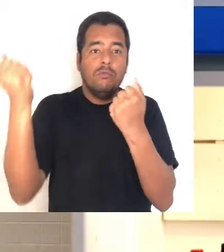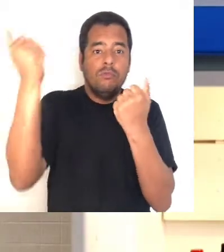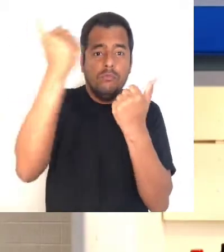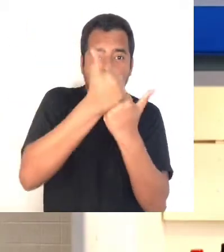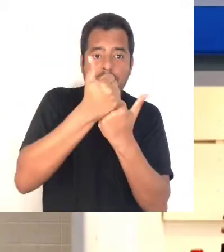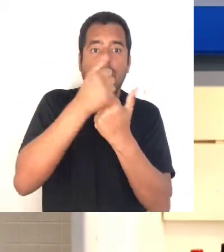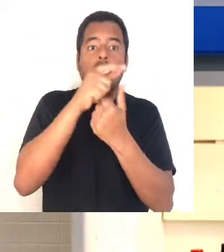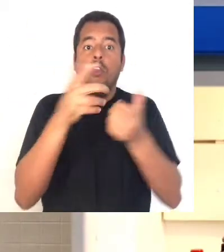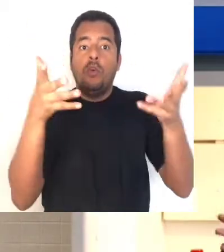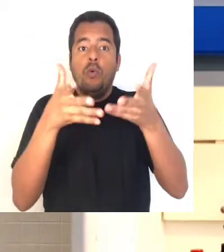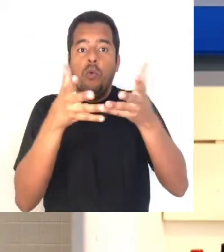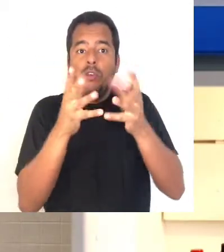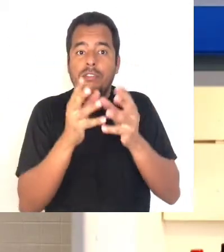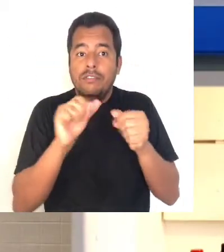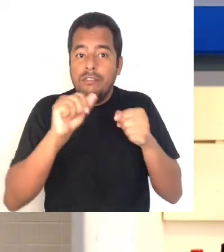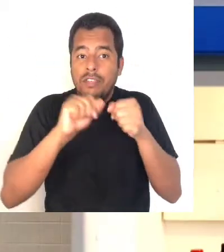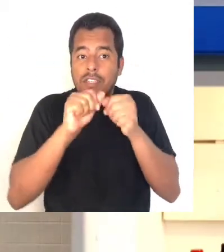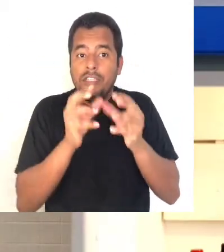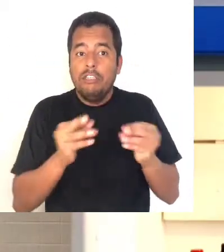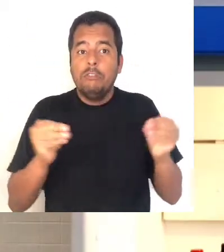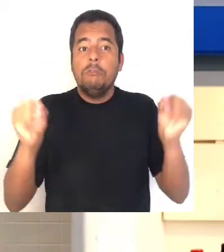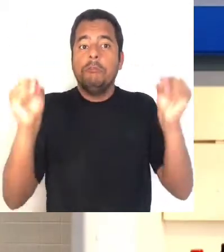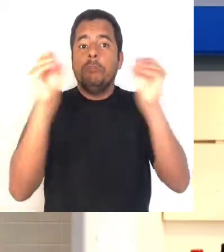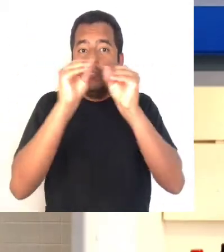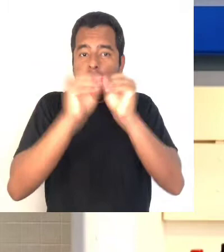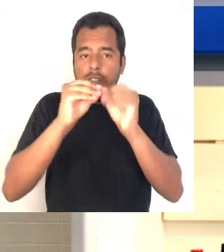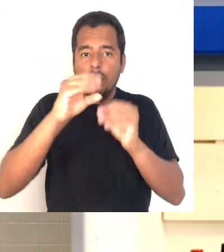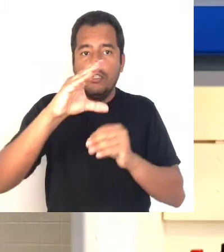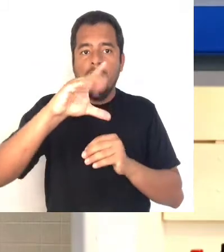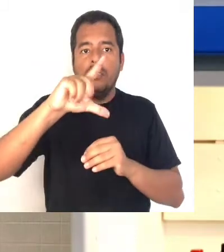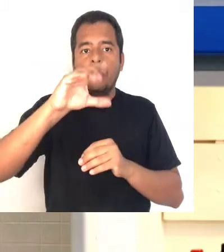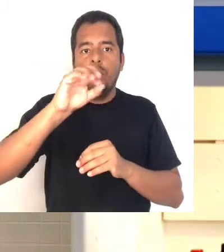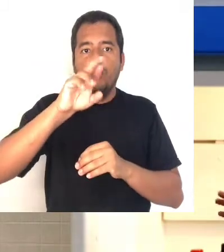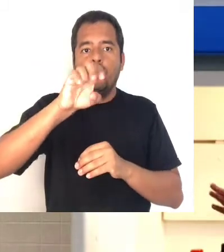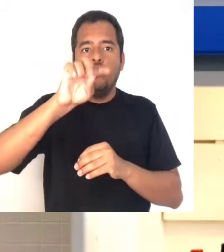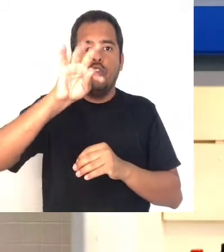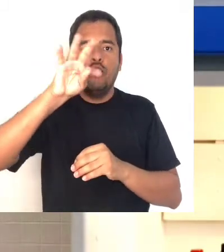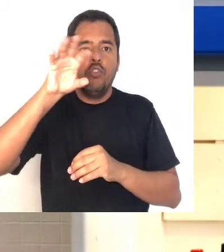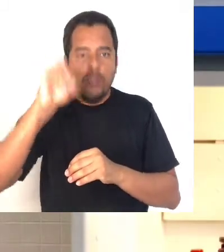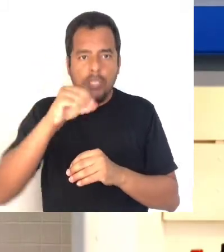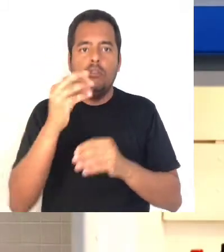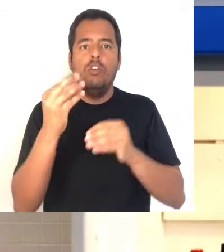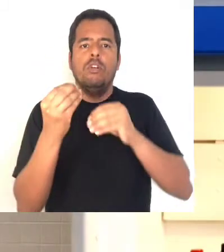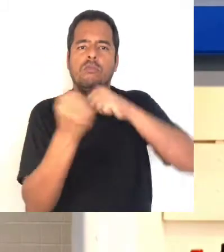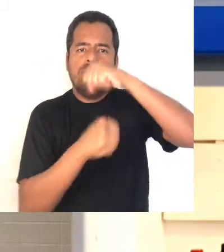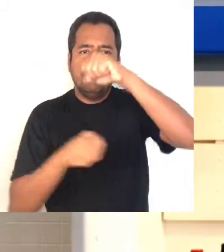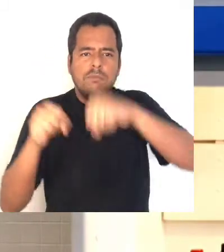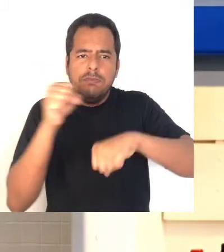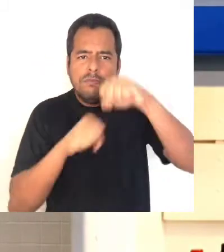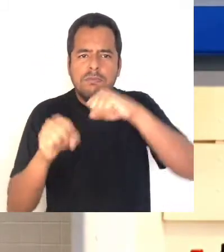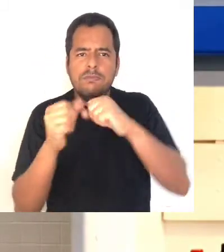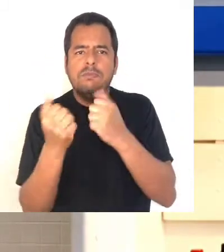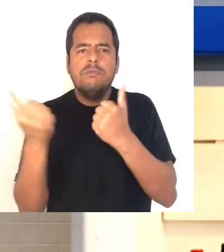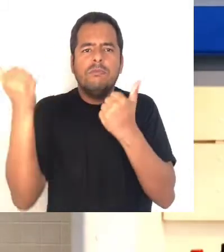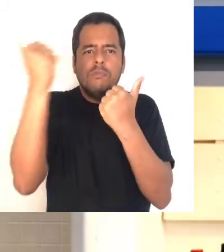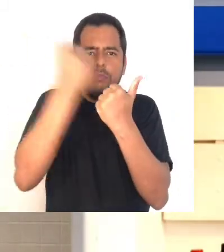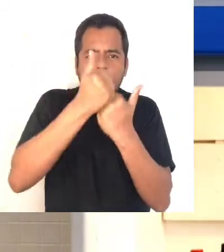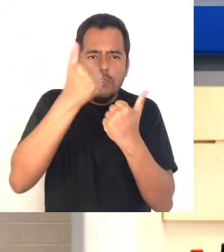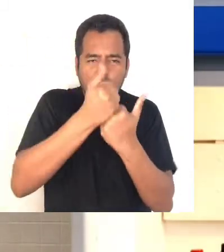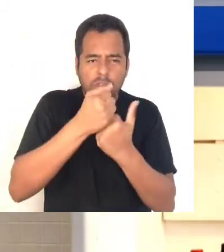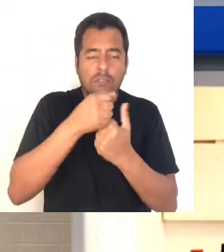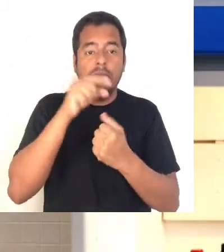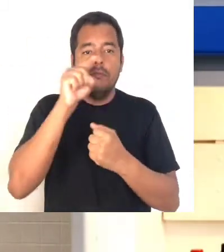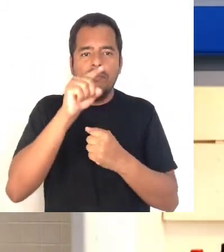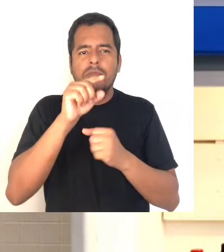gente hoje vai fazer a síntese do cloreto de terpibutila, certo? A partir de uma reação de substituição